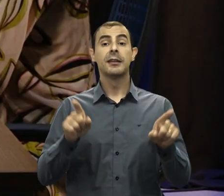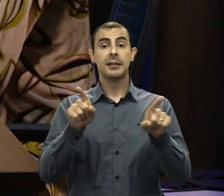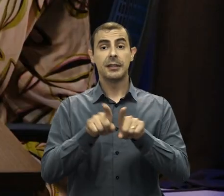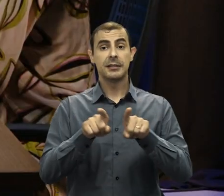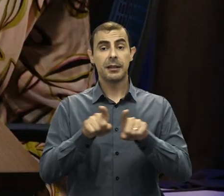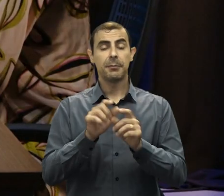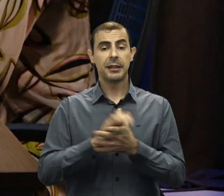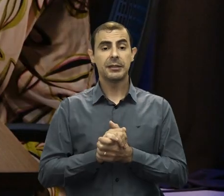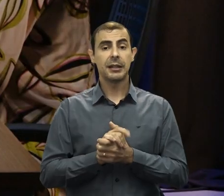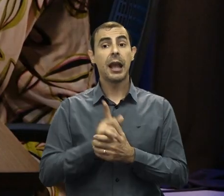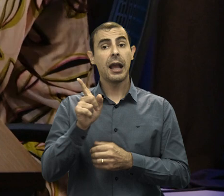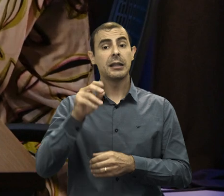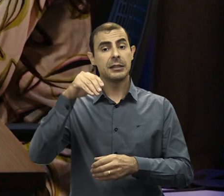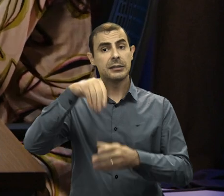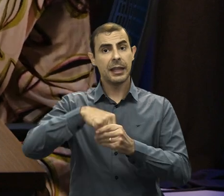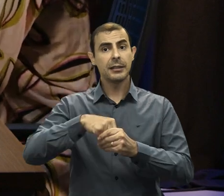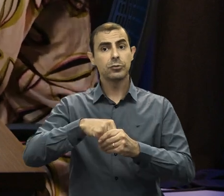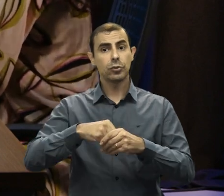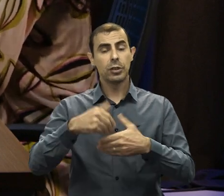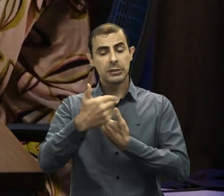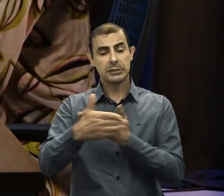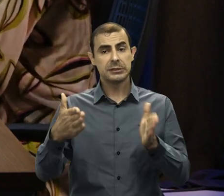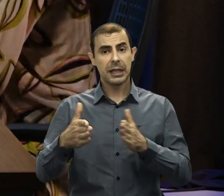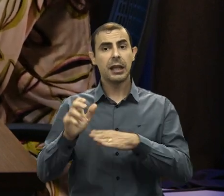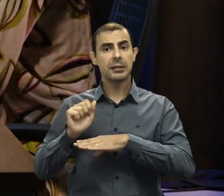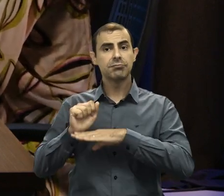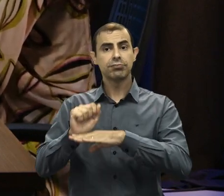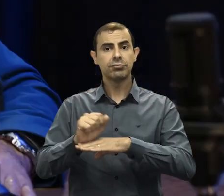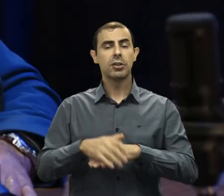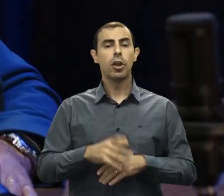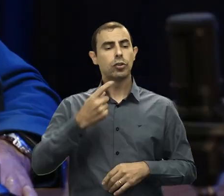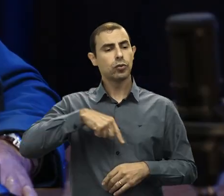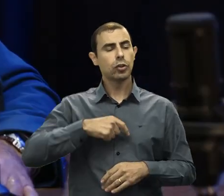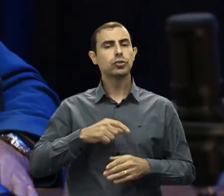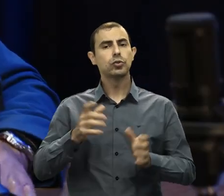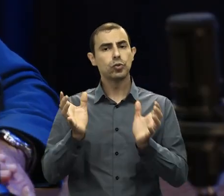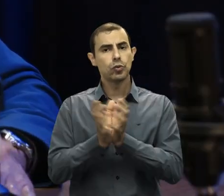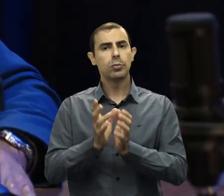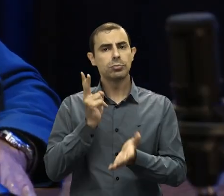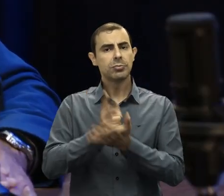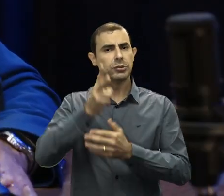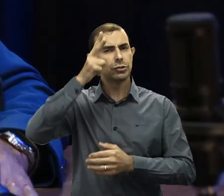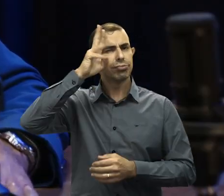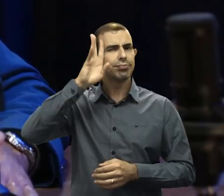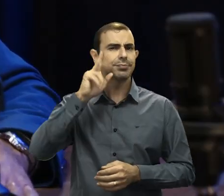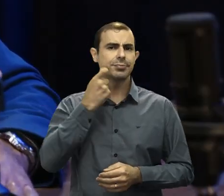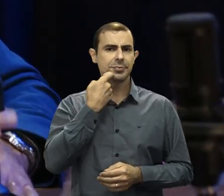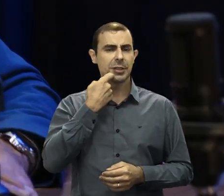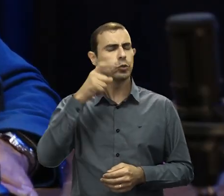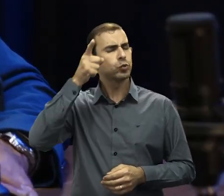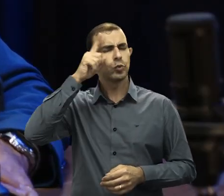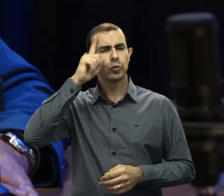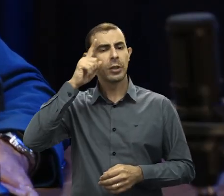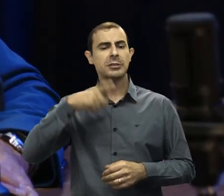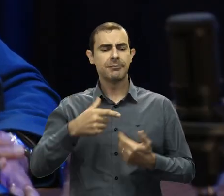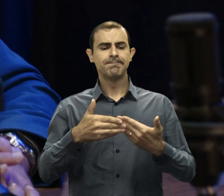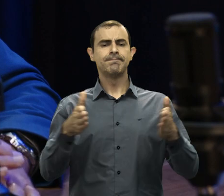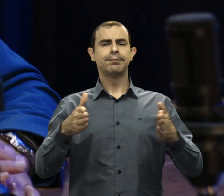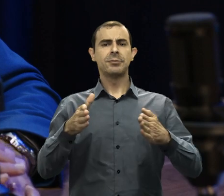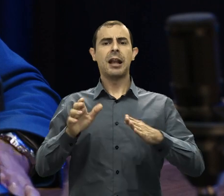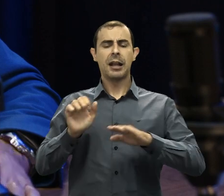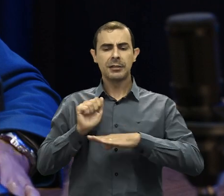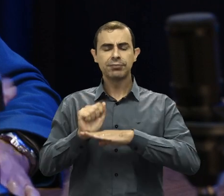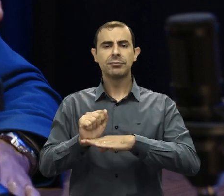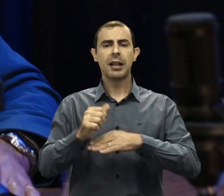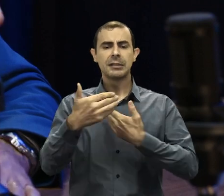e também ali no gabinete, né? Nós estamos à disposição, a nossa equipe está ali de segunda a sexta, diretão, abrindo o